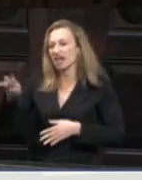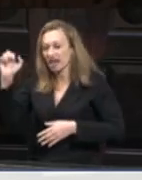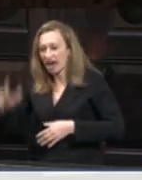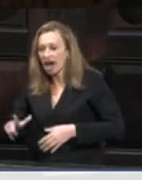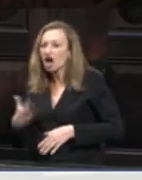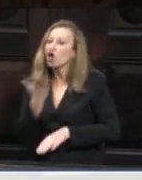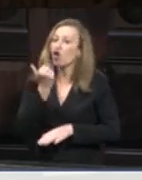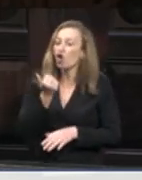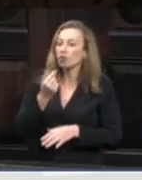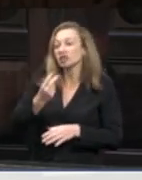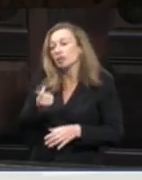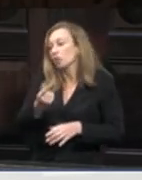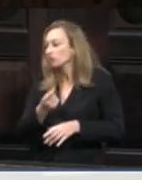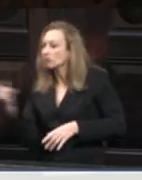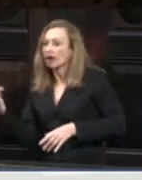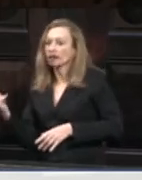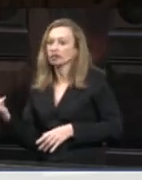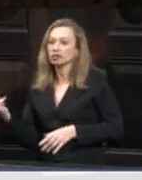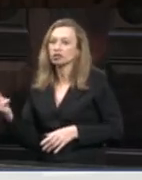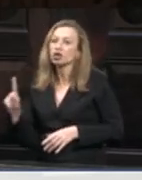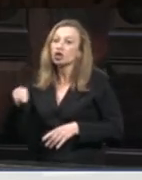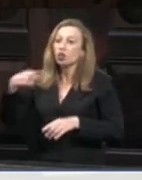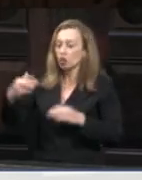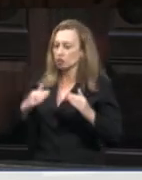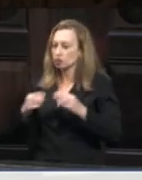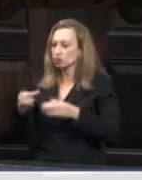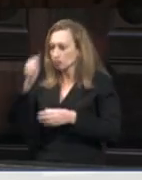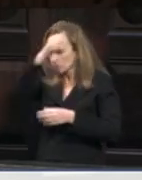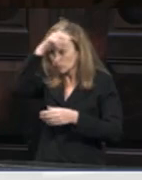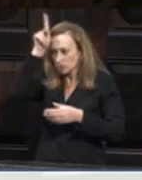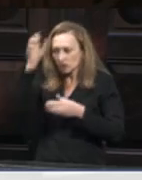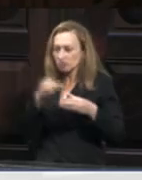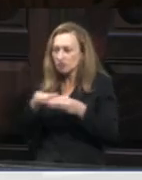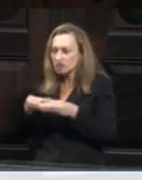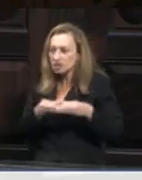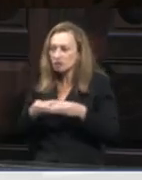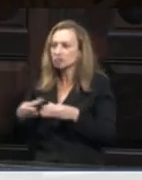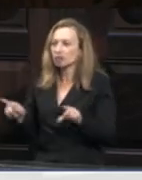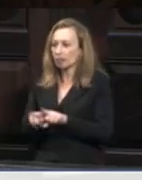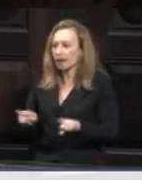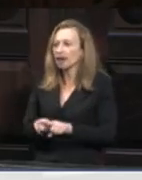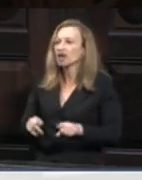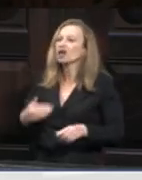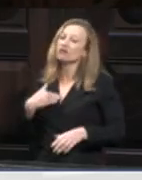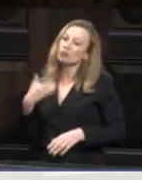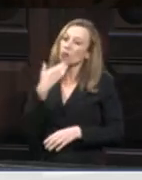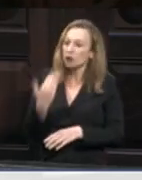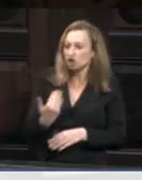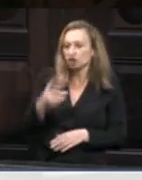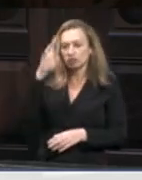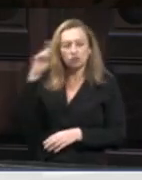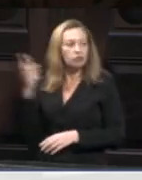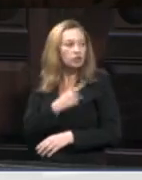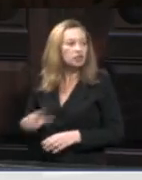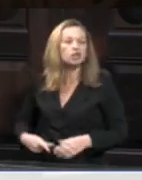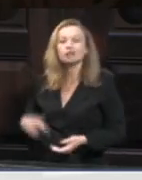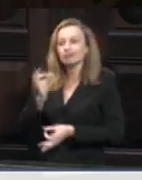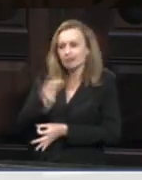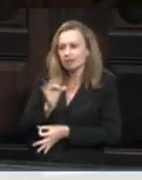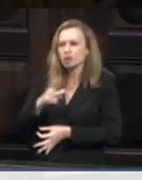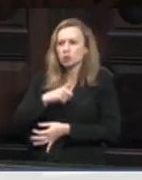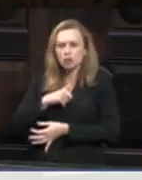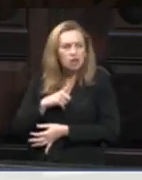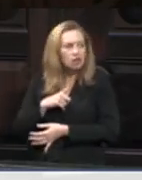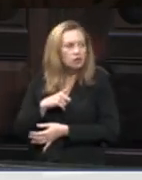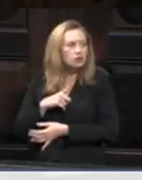outros municípios, oriundos de municípios vizinhos da região metropolitana. Fica aqui meu desabafo, presidente. E tenho certeza que eu